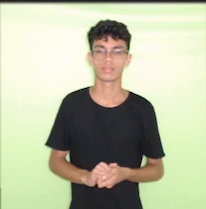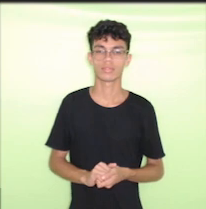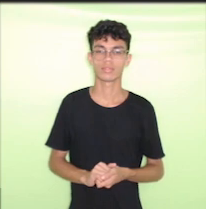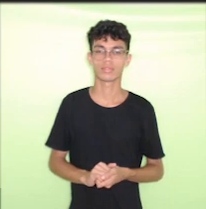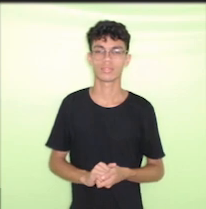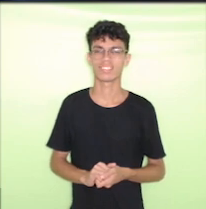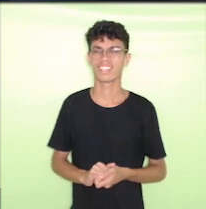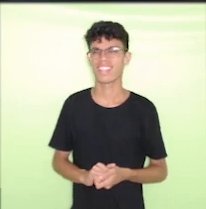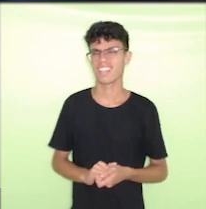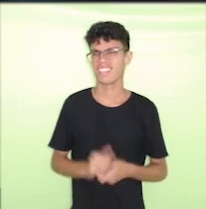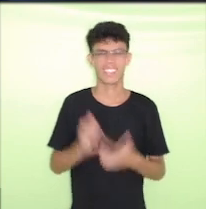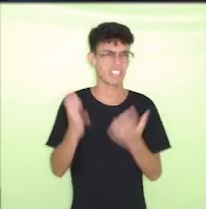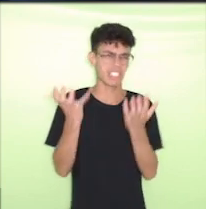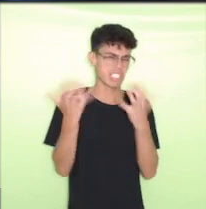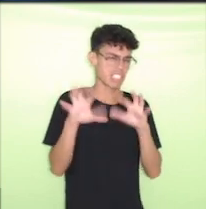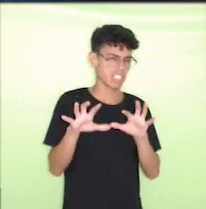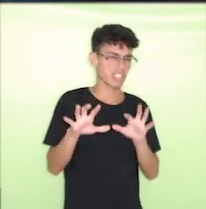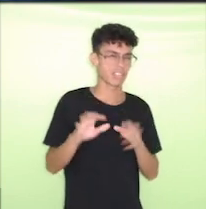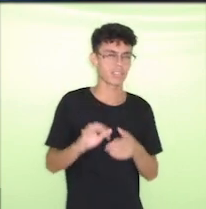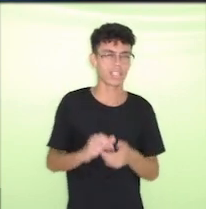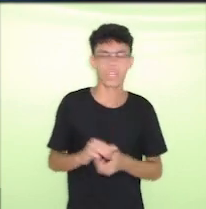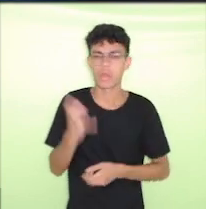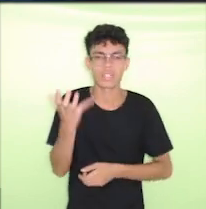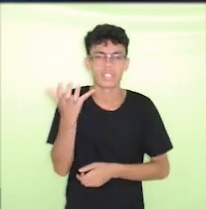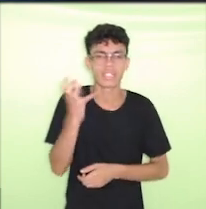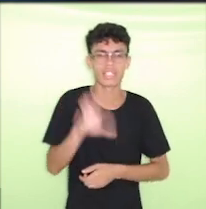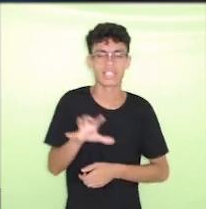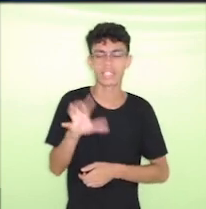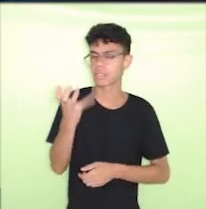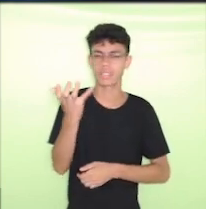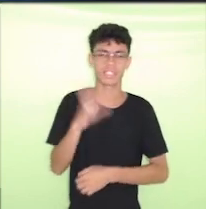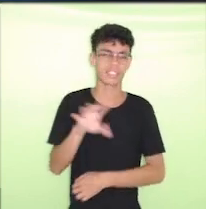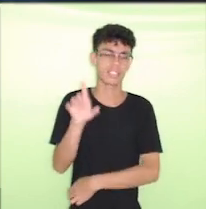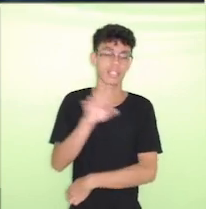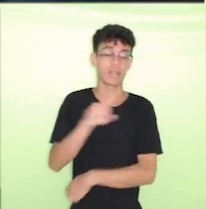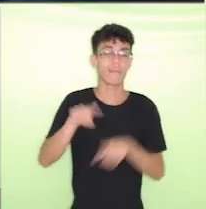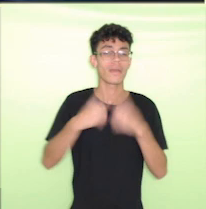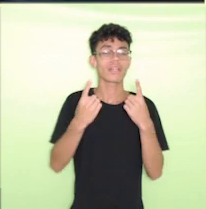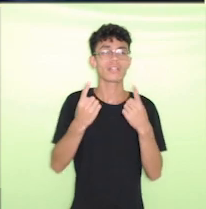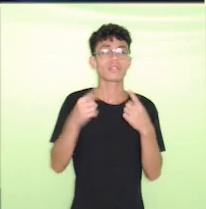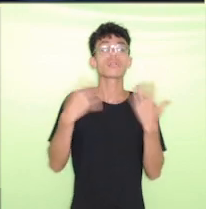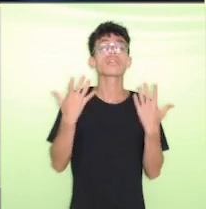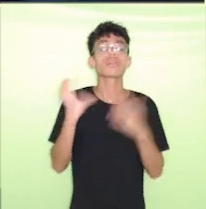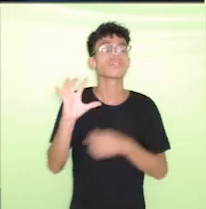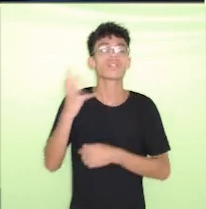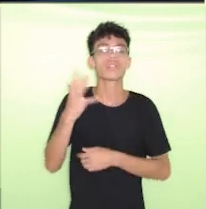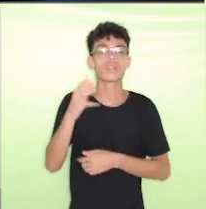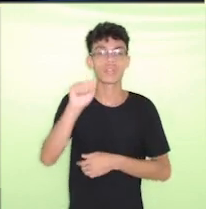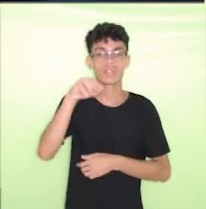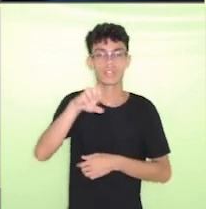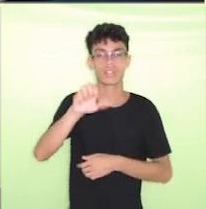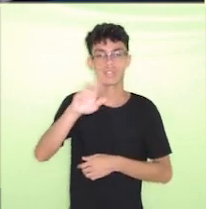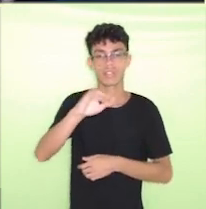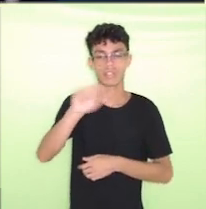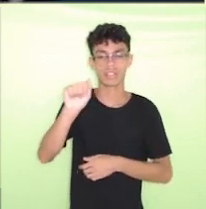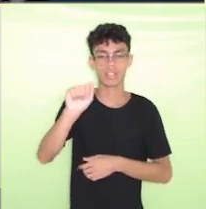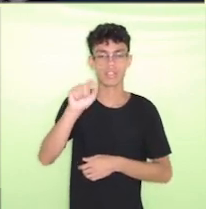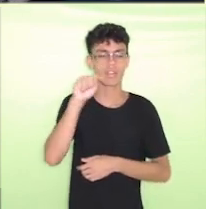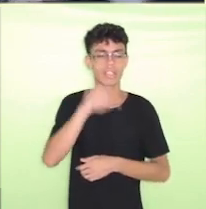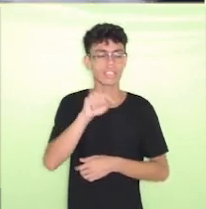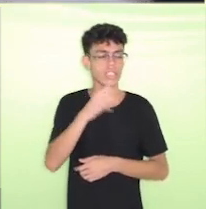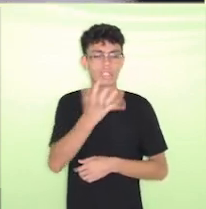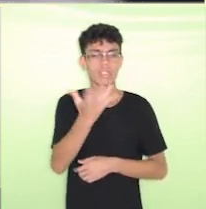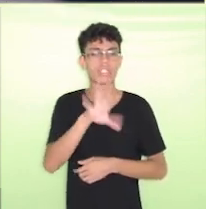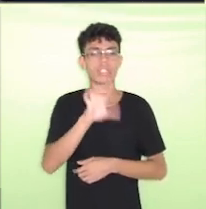Não era isso que eu queria. Não era isso não. Mas o que foi? O que foi, América? O que é que você